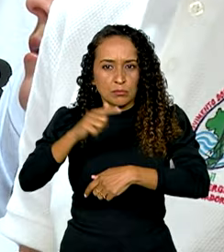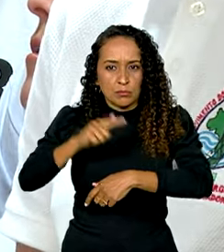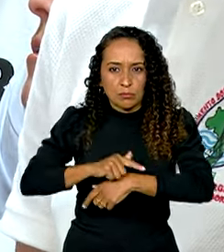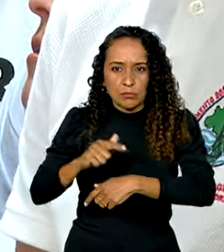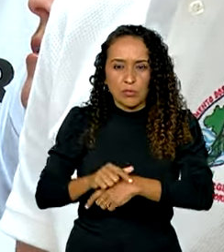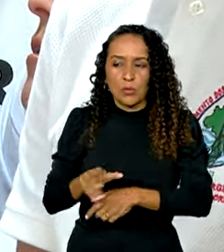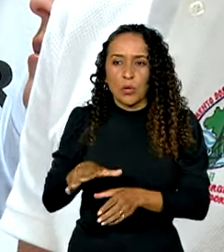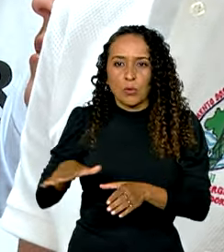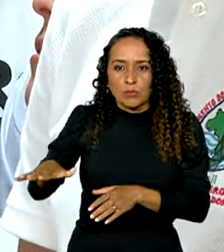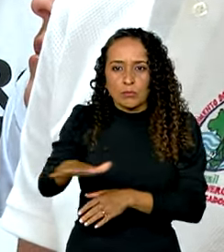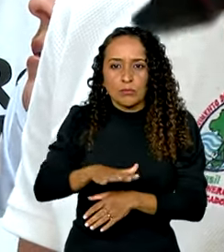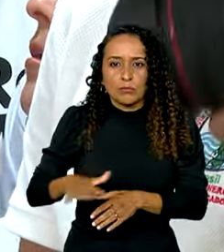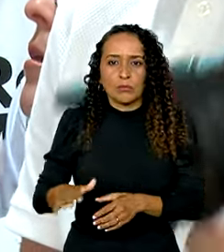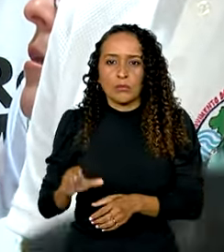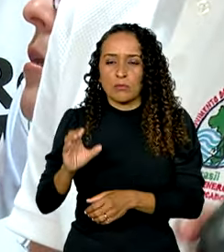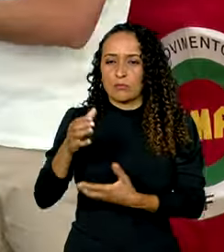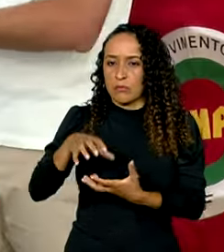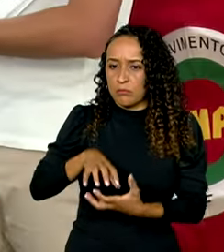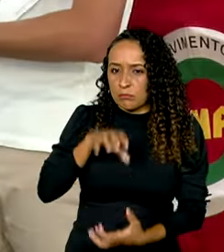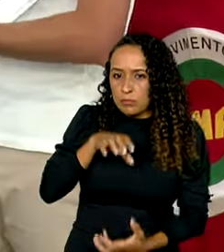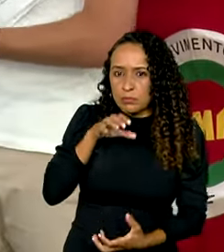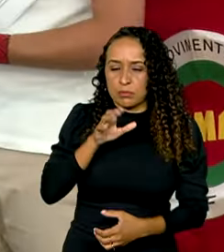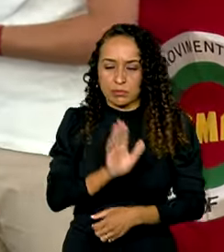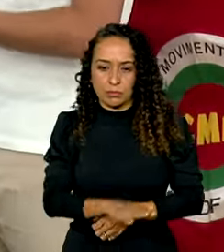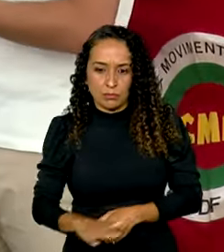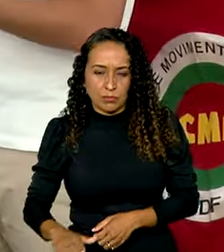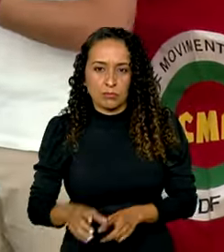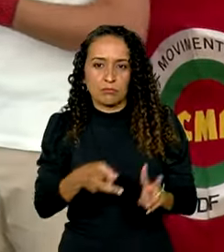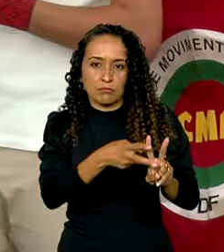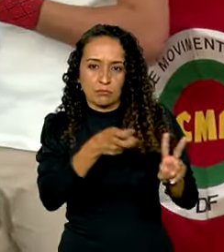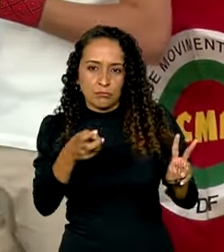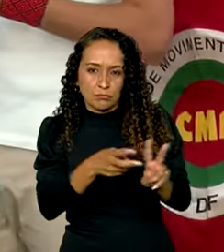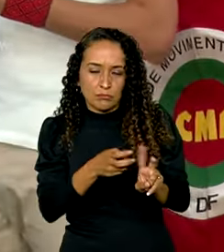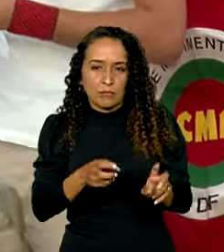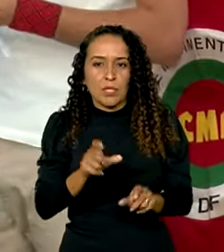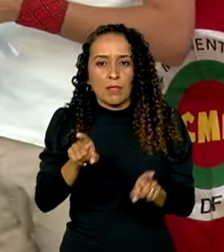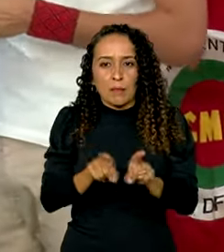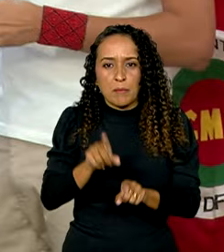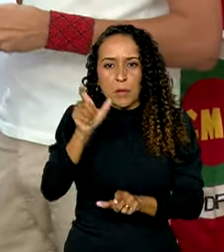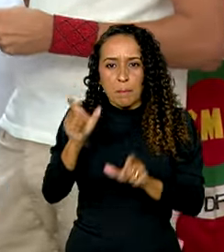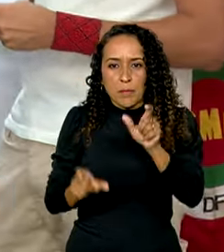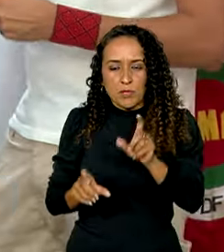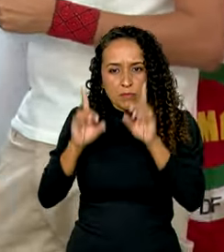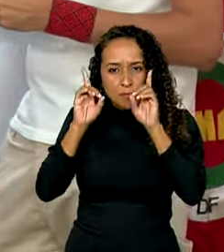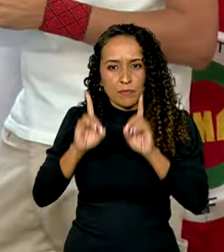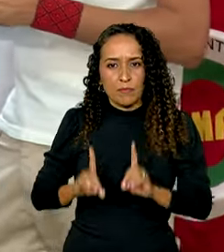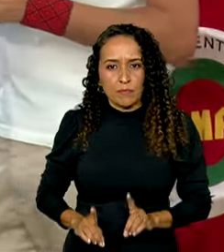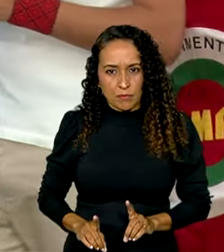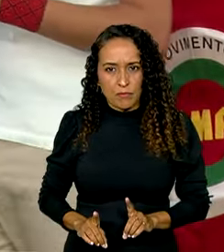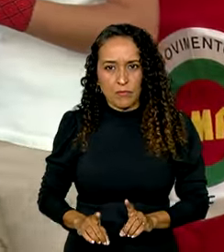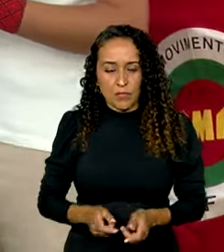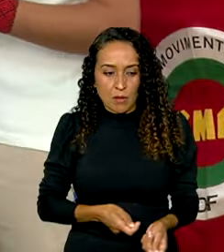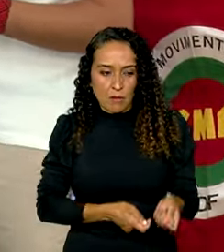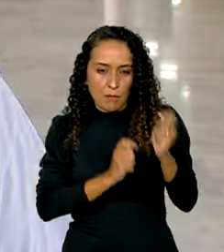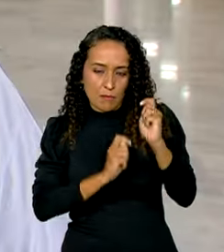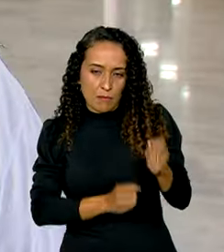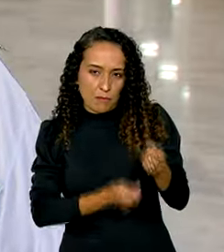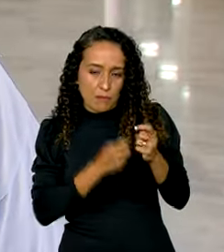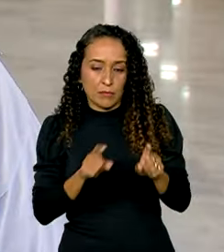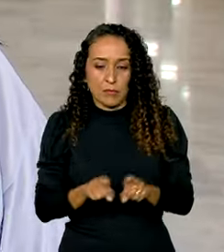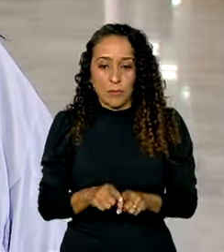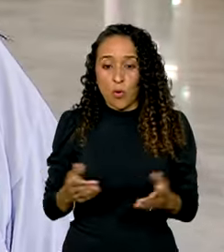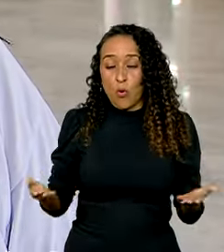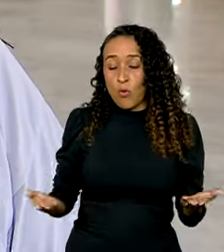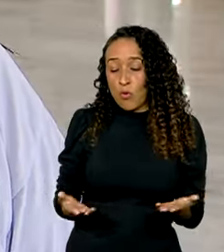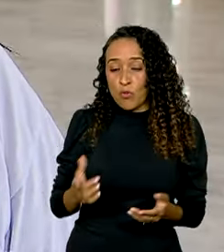determinados grupos, como idosos, crianças, indígenas e pessoas com deficiência e pescadores. Hoje a